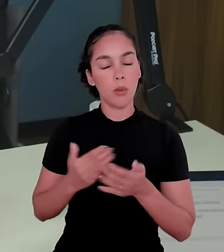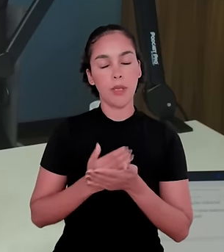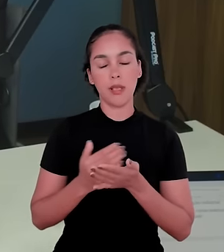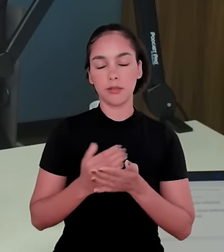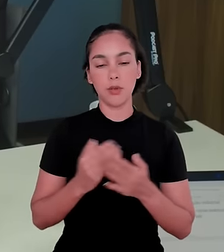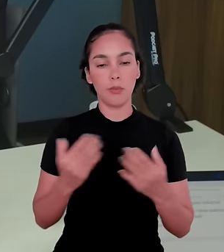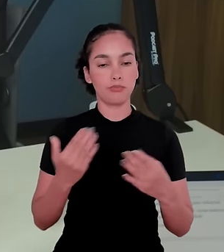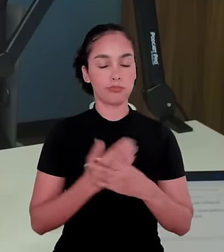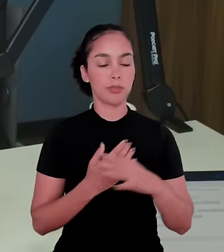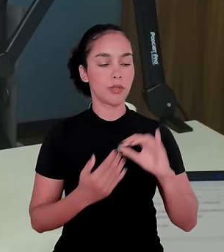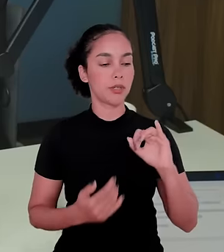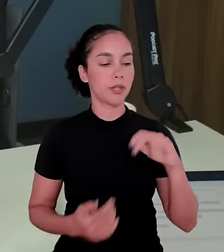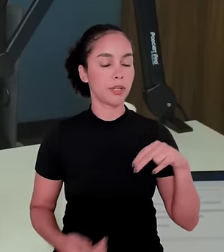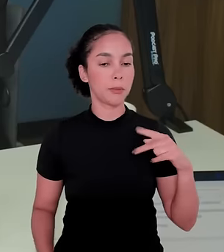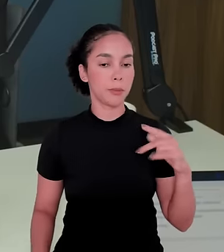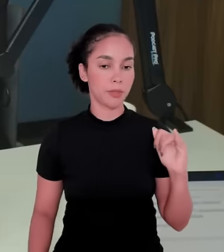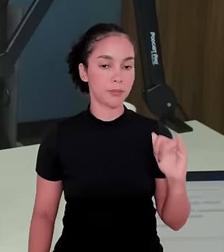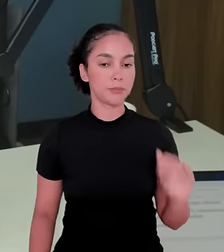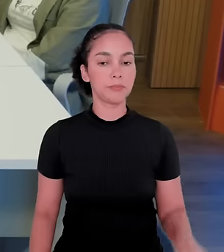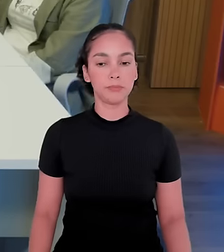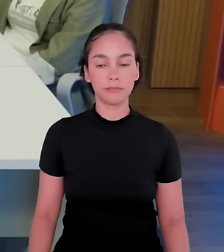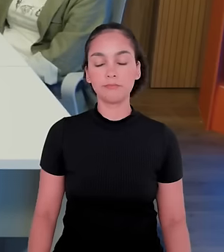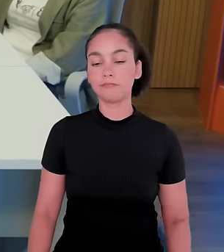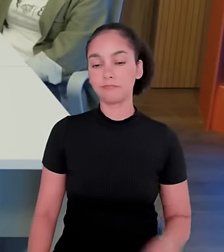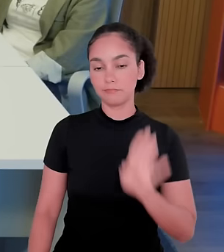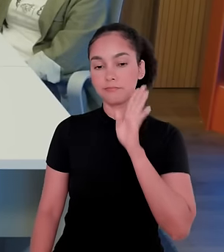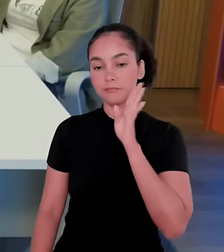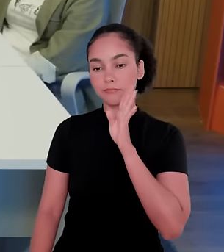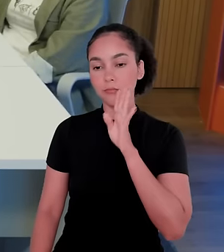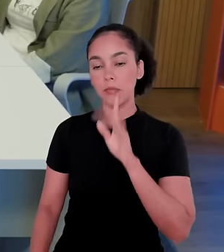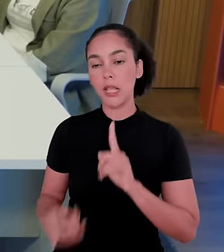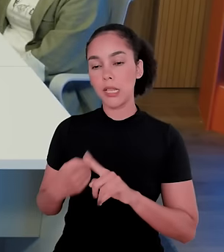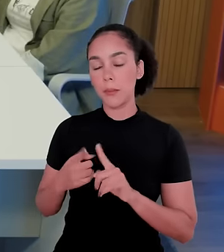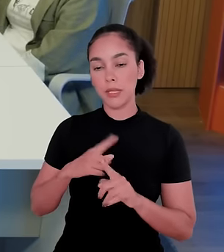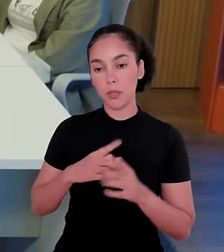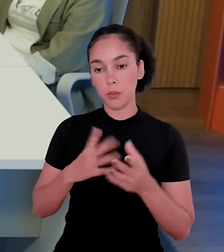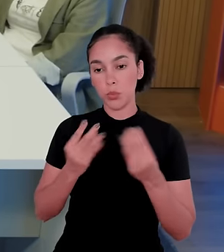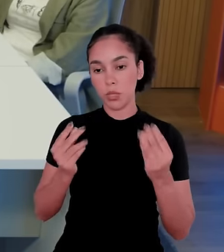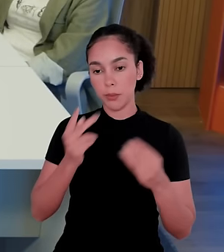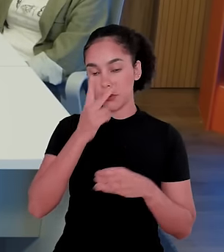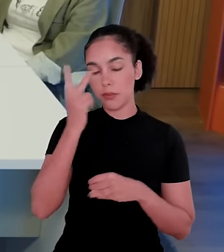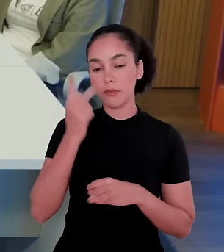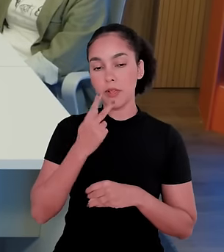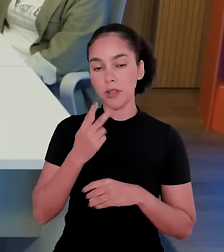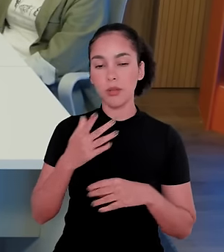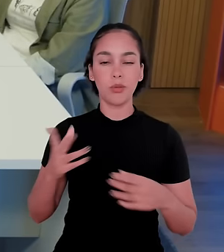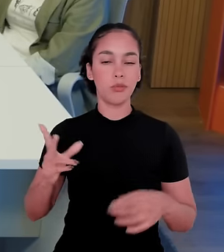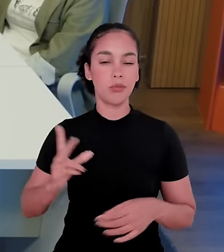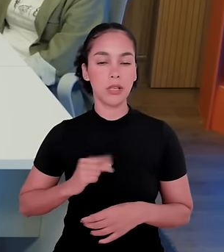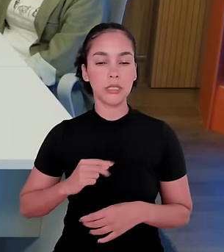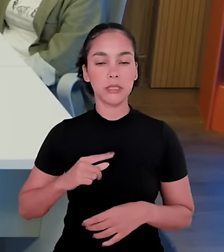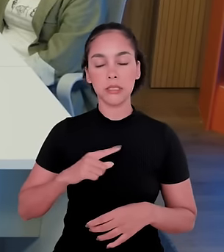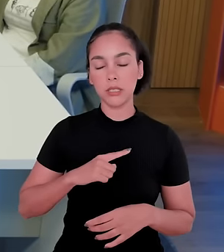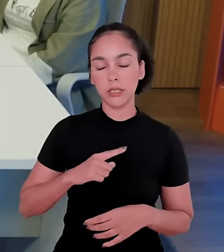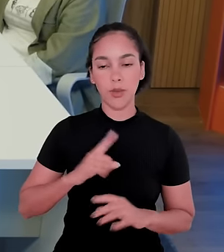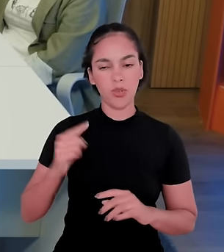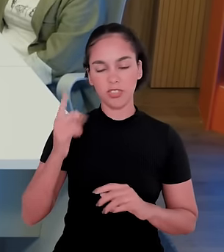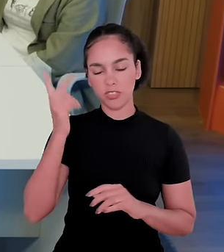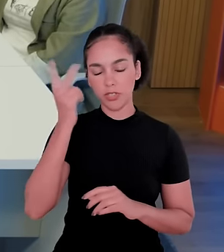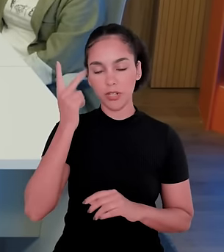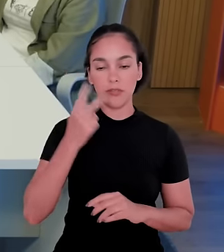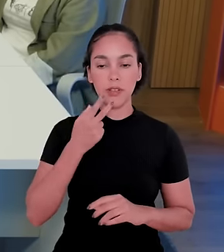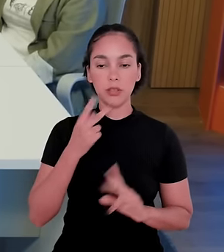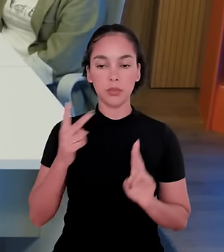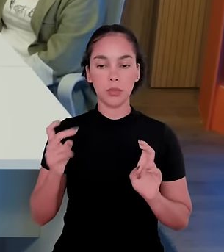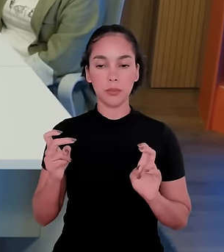INPI como a Camila disse né examente legal bacana e também tem várias pessoas que fala assim Nossa eu tenho uma ideia uma outra história né de falar